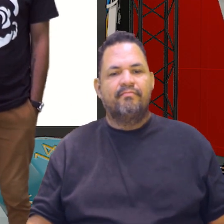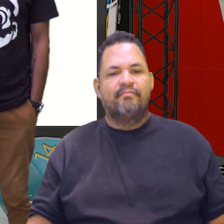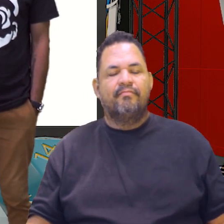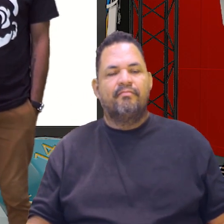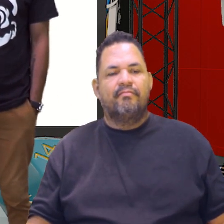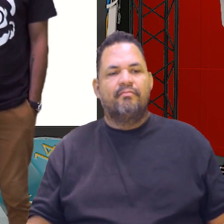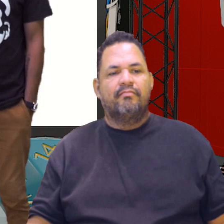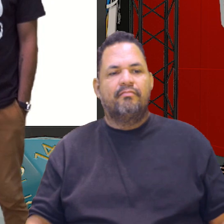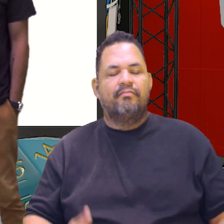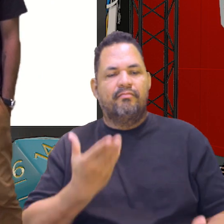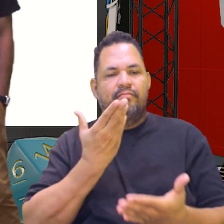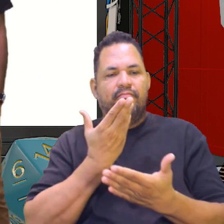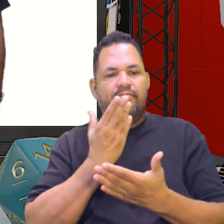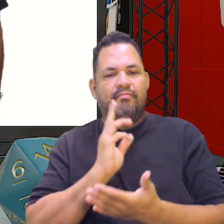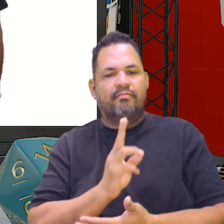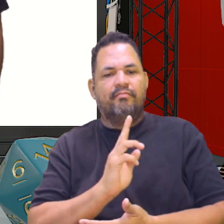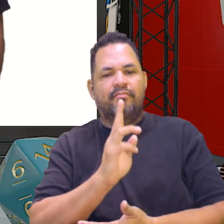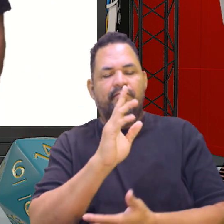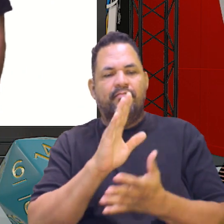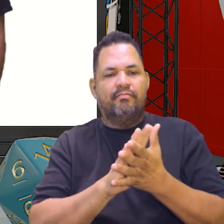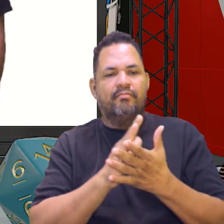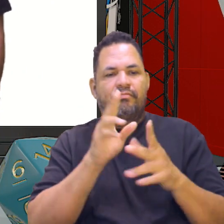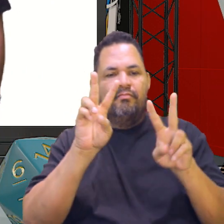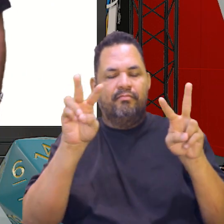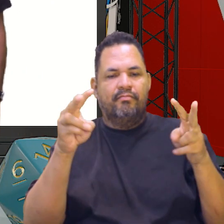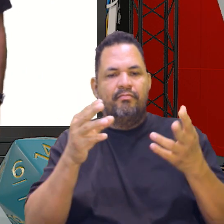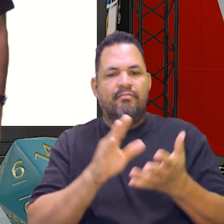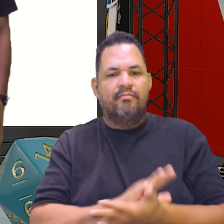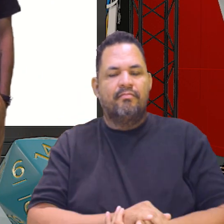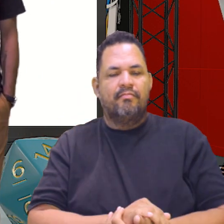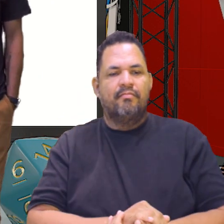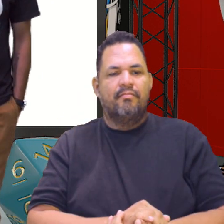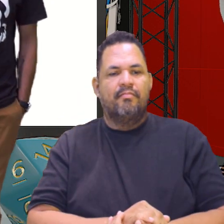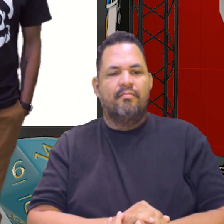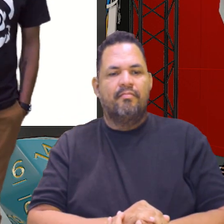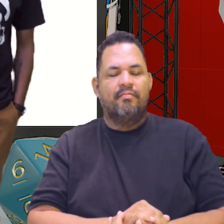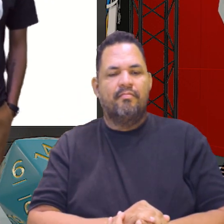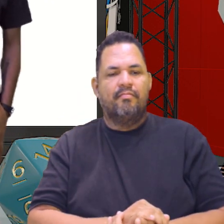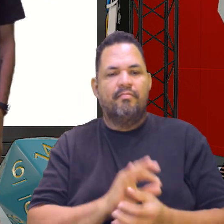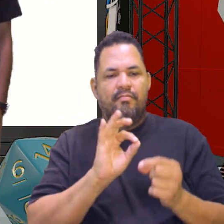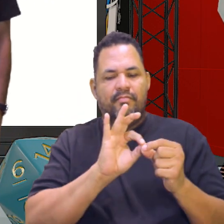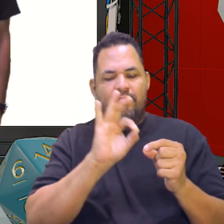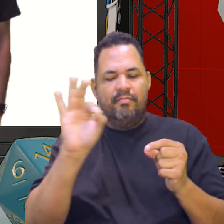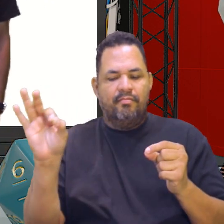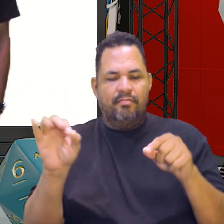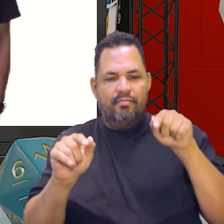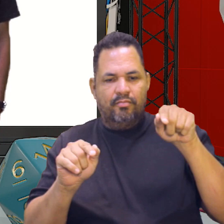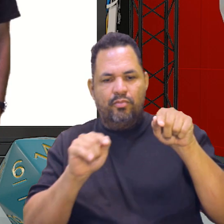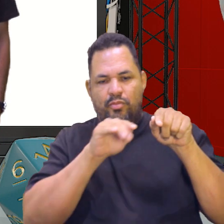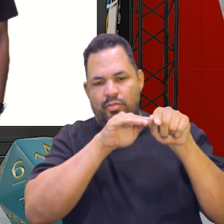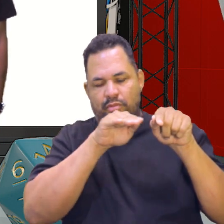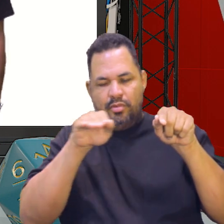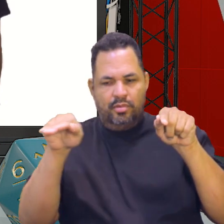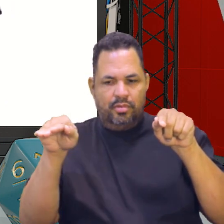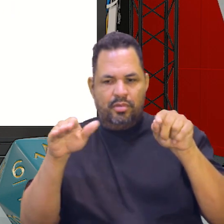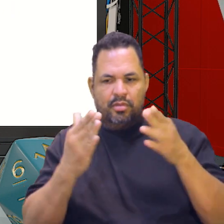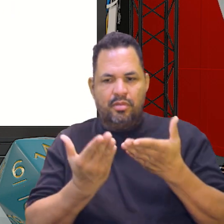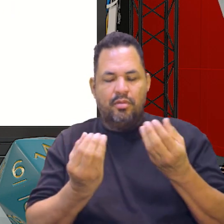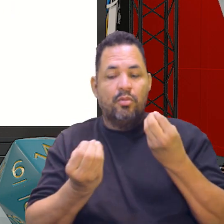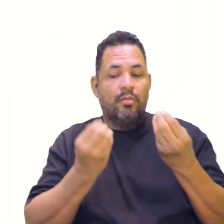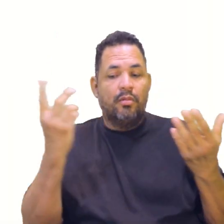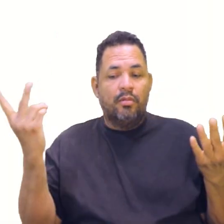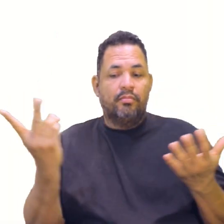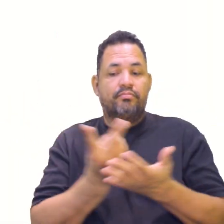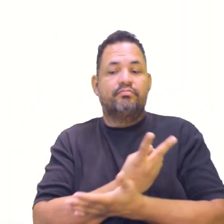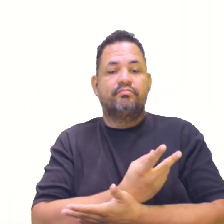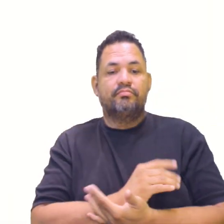mas vamos continuar no assunto. Falando de distância agora, né? Acabamos de comentar entre o ponto e a reta. Vamos ver como é que isso funciona? Olha